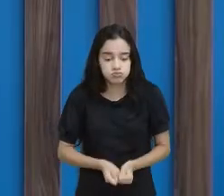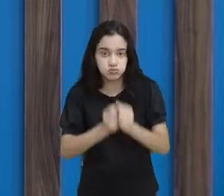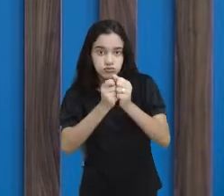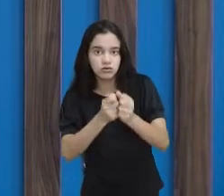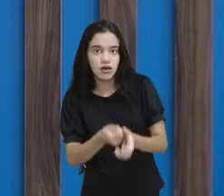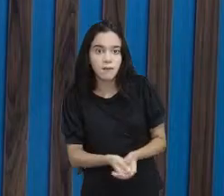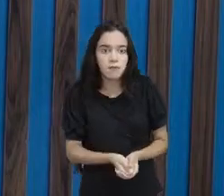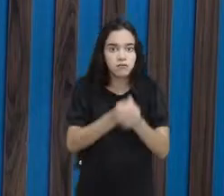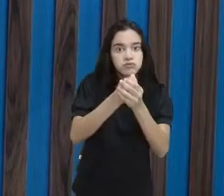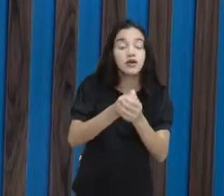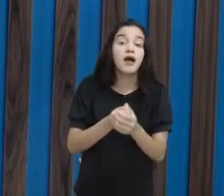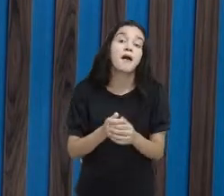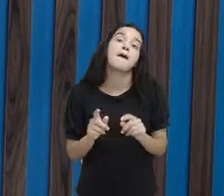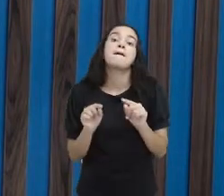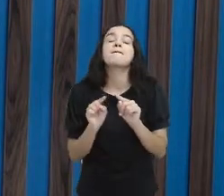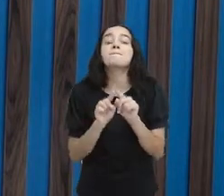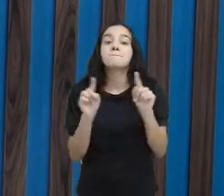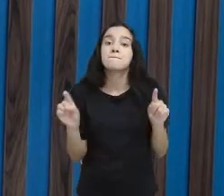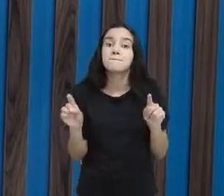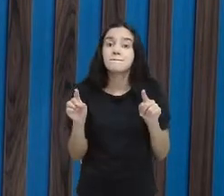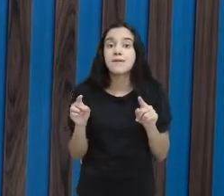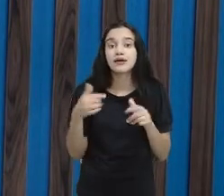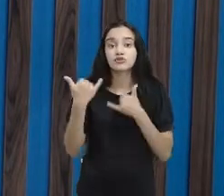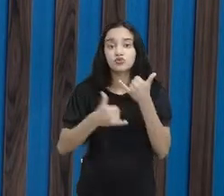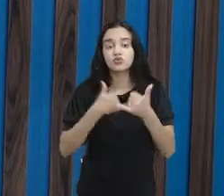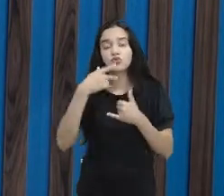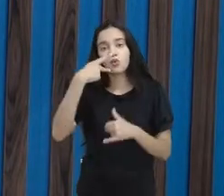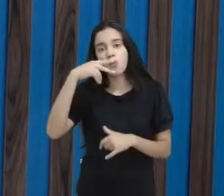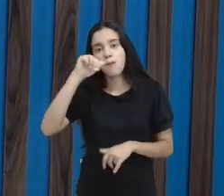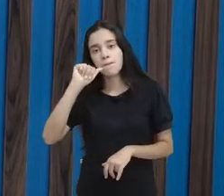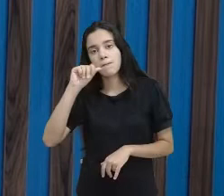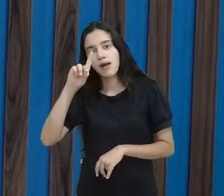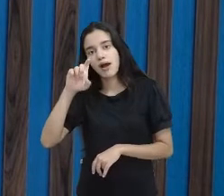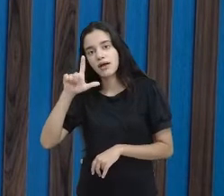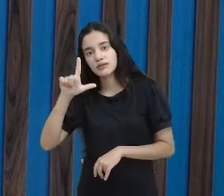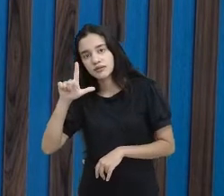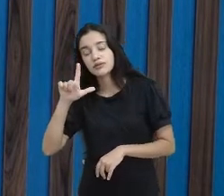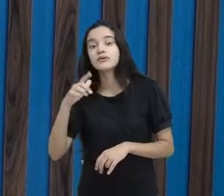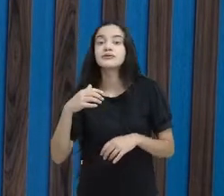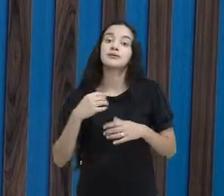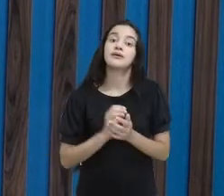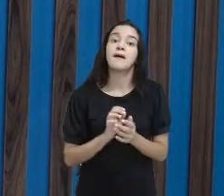você quiser. Mas no pádel esse saque precisa ser na